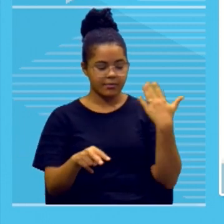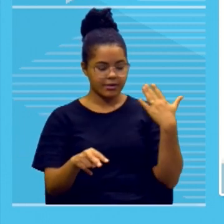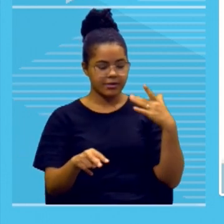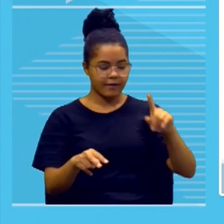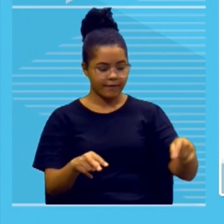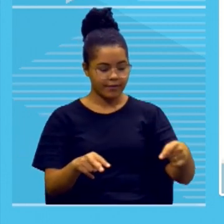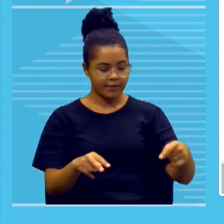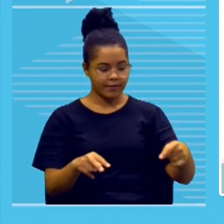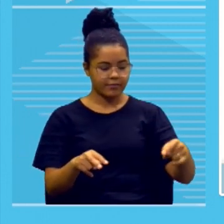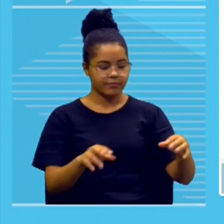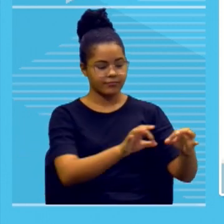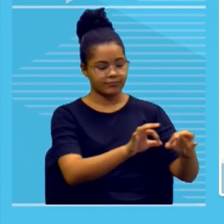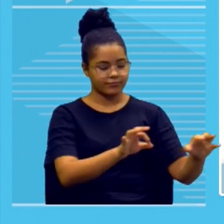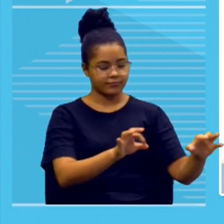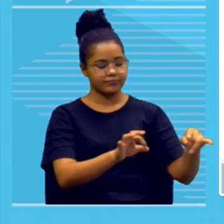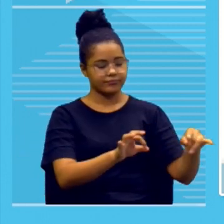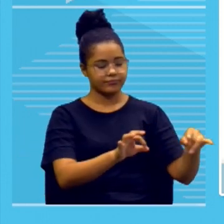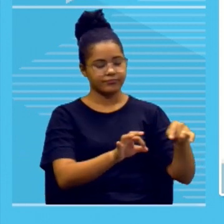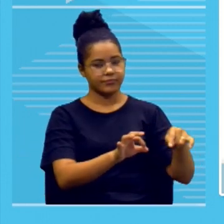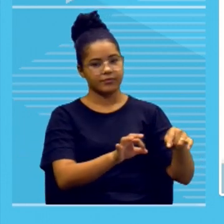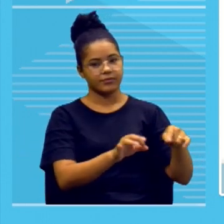Perfeito? Perfeito, hein?